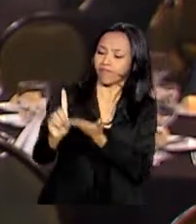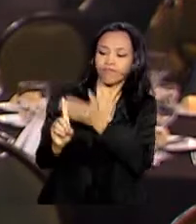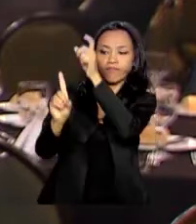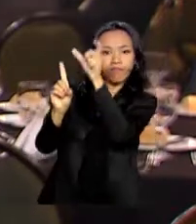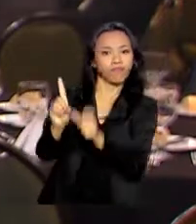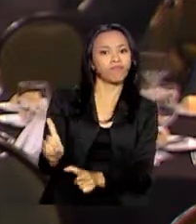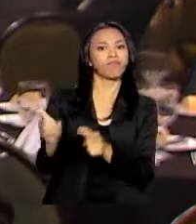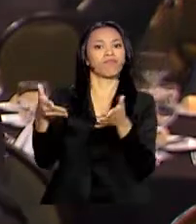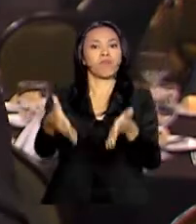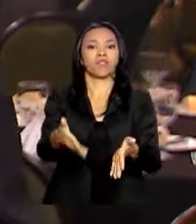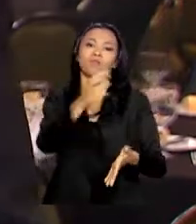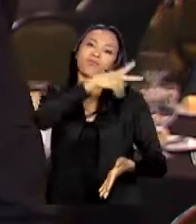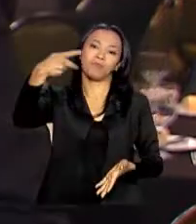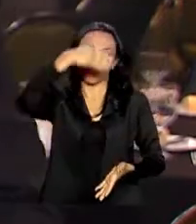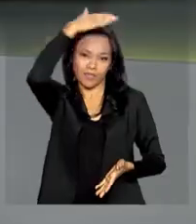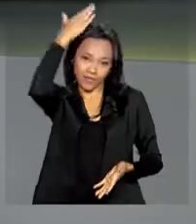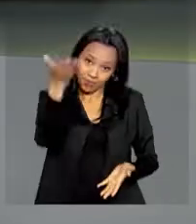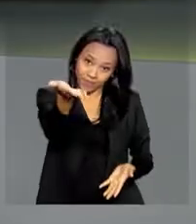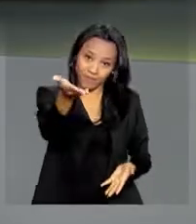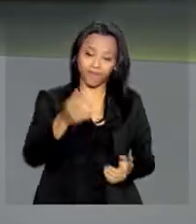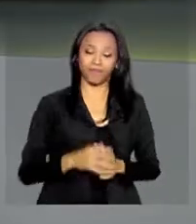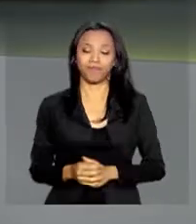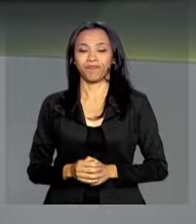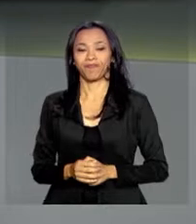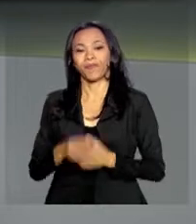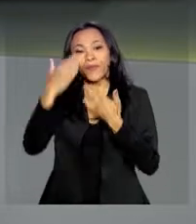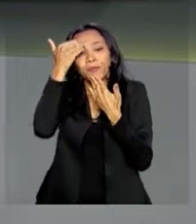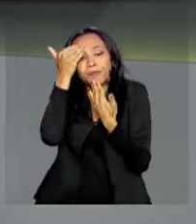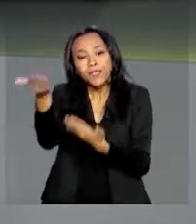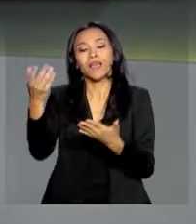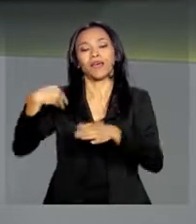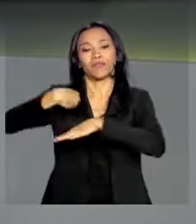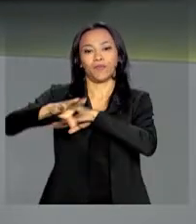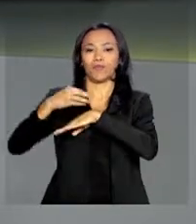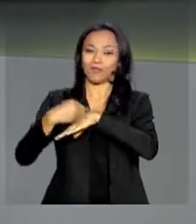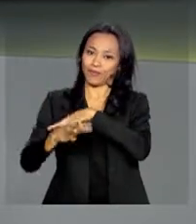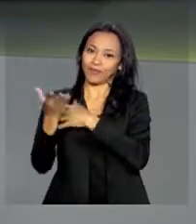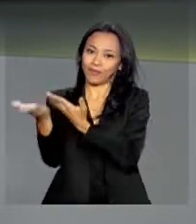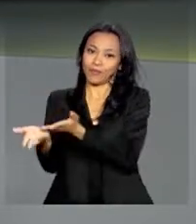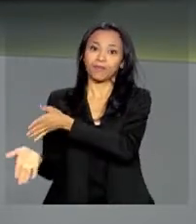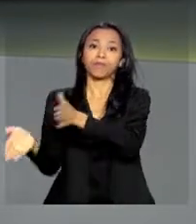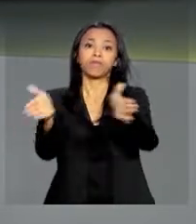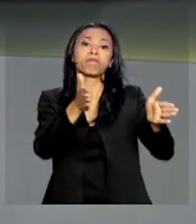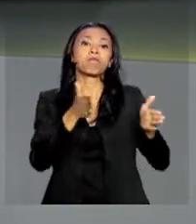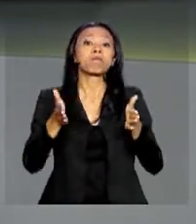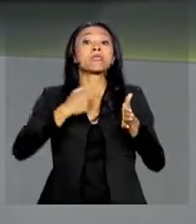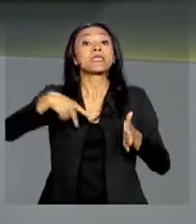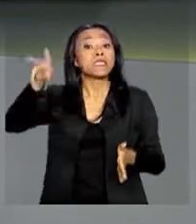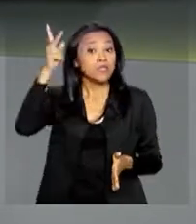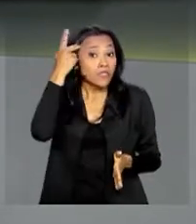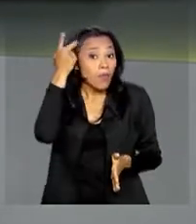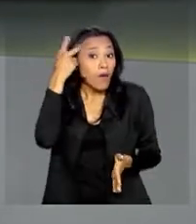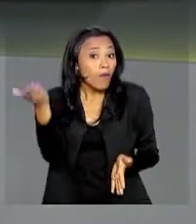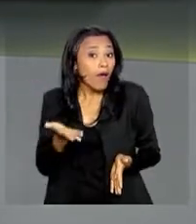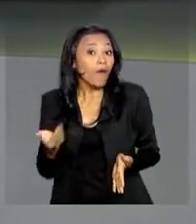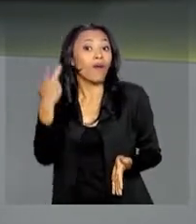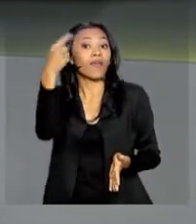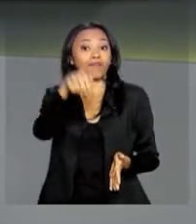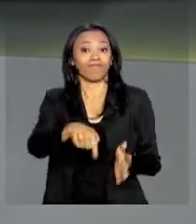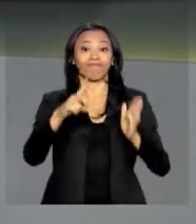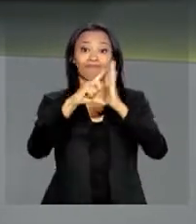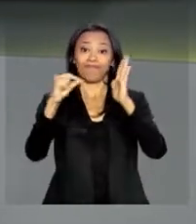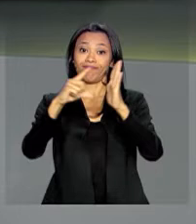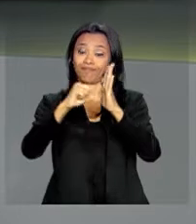presidente michel temer foto com você no estúdio renata obrigada pelas informações joão pedro e de são paulo para o palácio do planalto